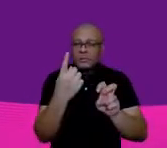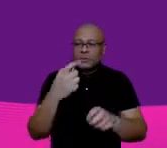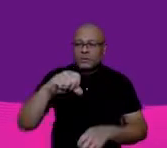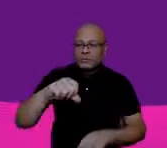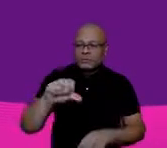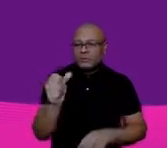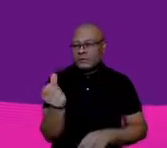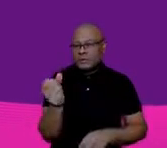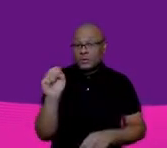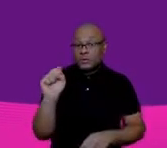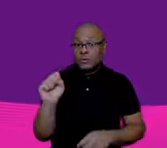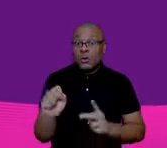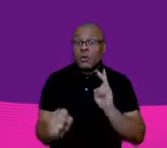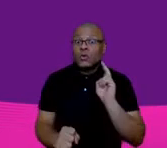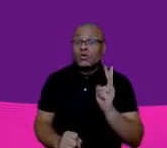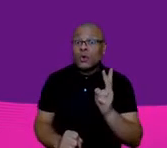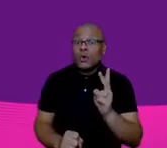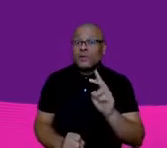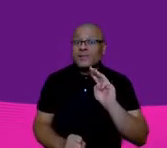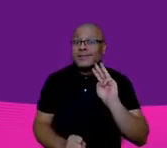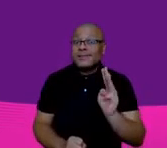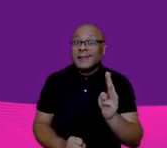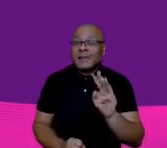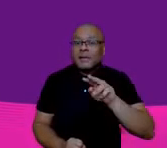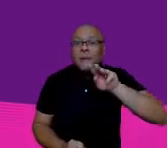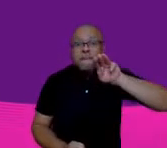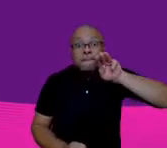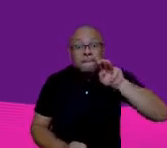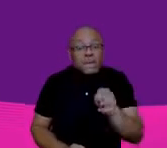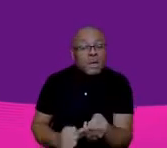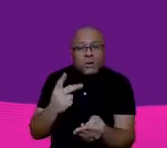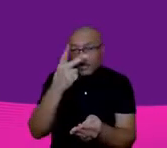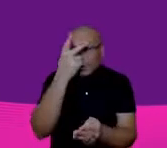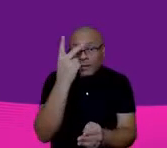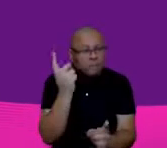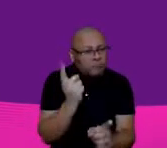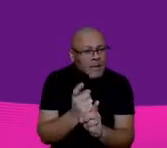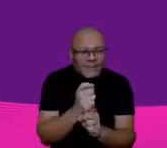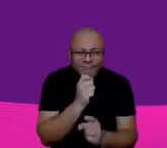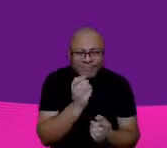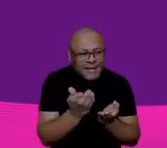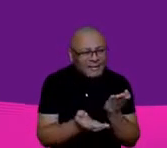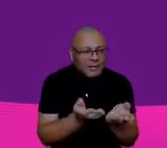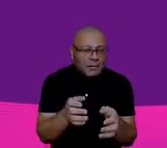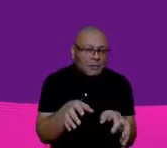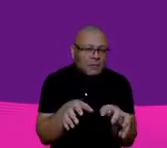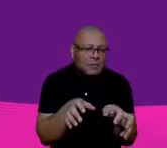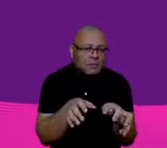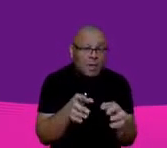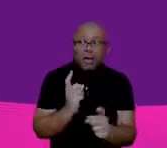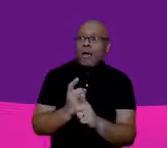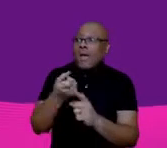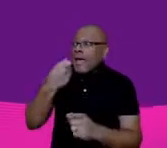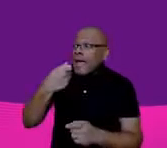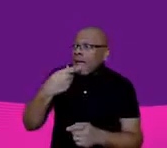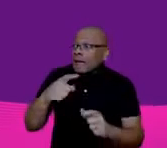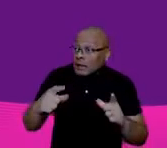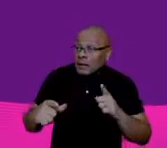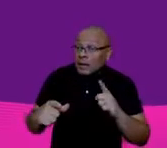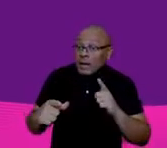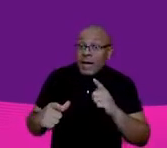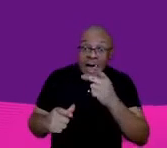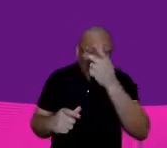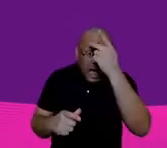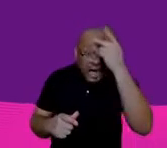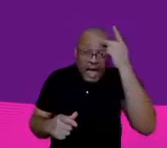com Parkinson sem tratamento, você descobriu um remédio que as pessoas simplesmente levantavam, muitas vezes,